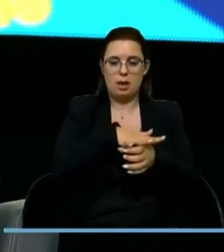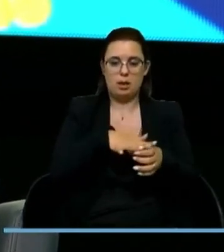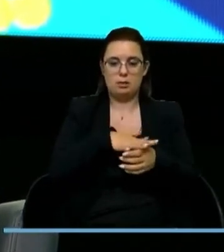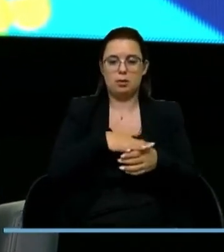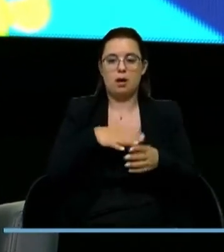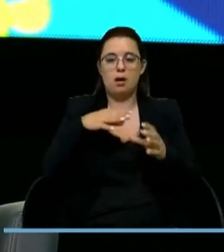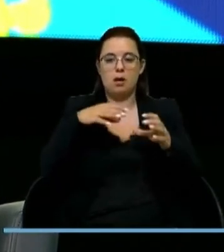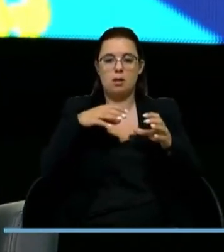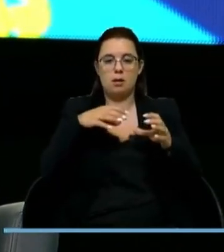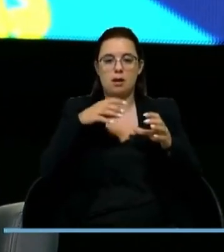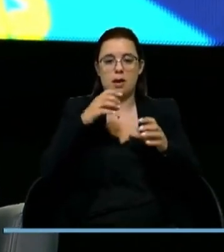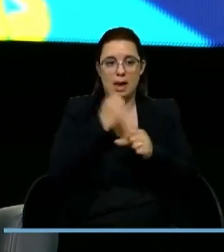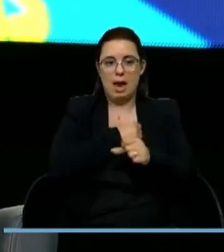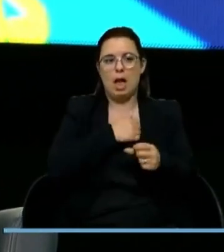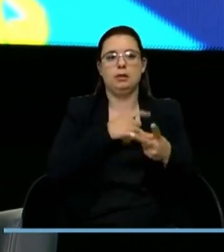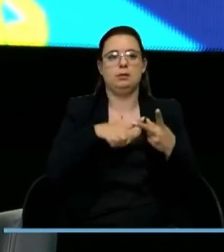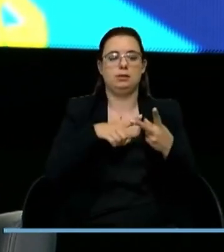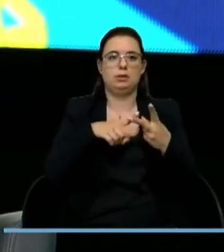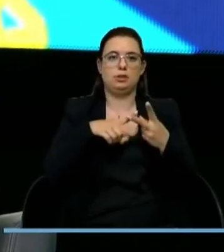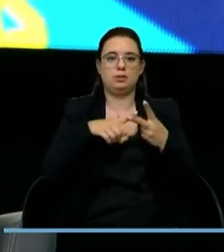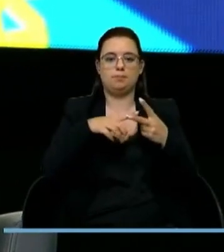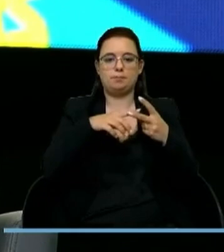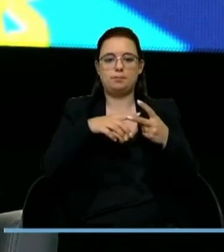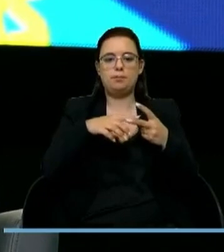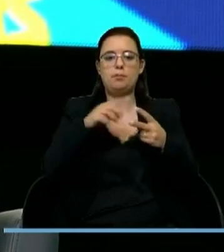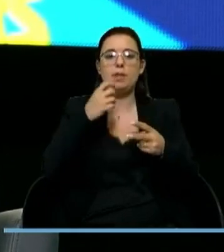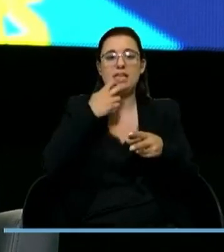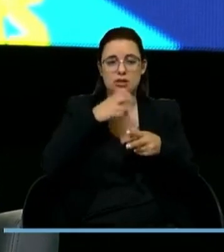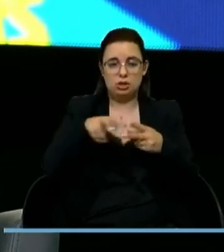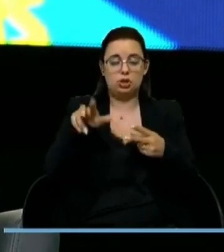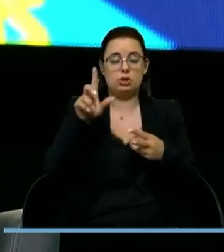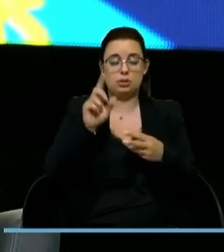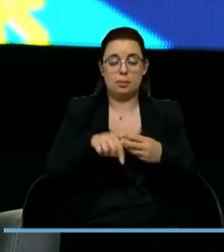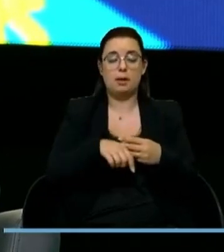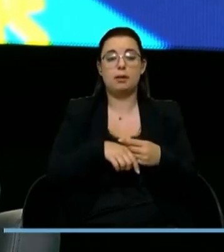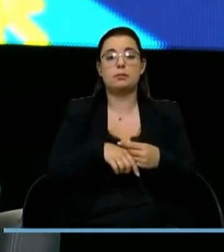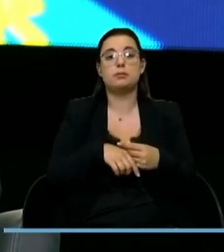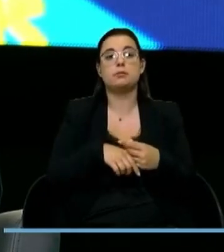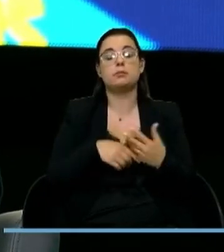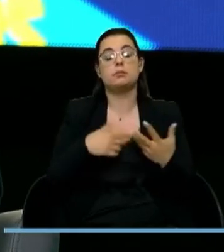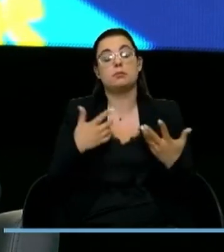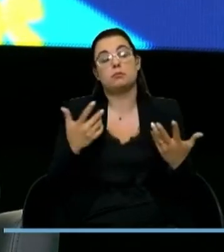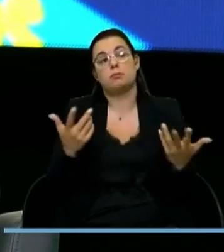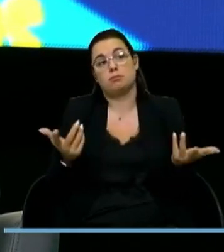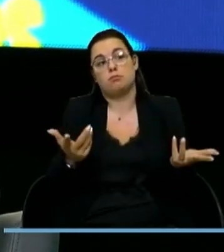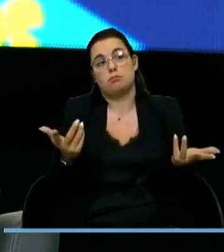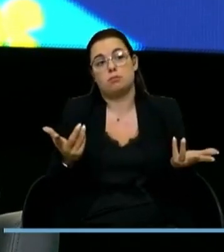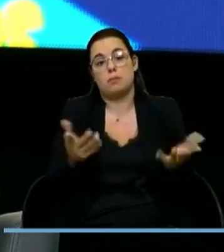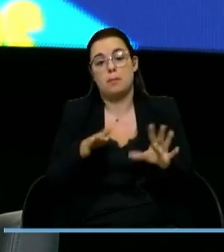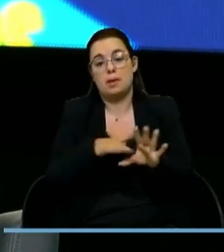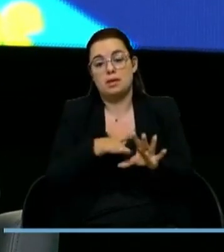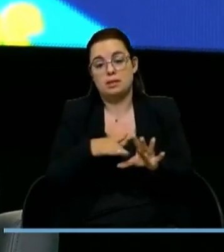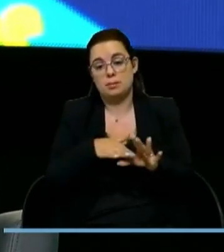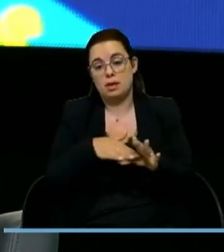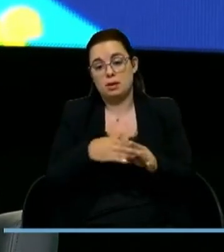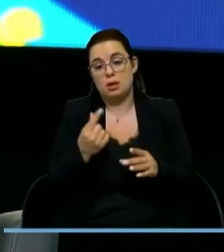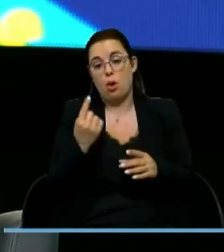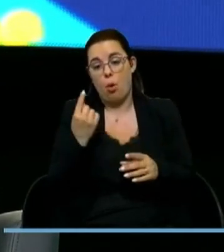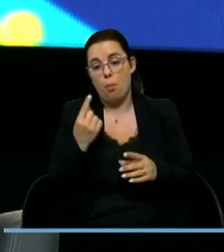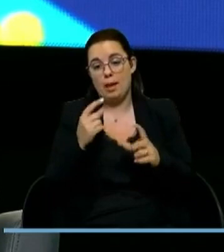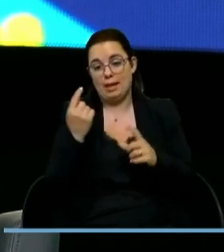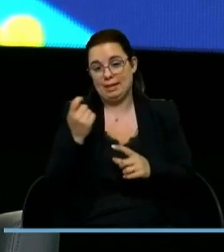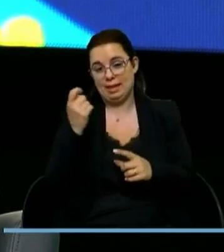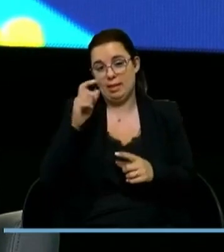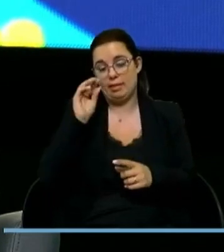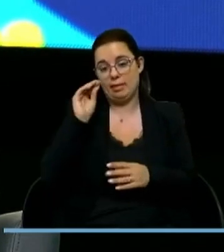real estate, o setor imobiliário e o setor das energias renováveis, têm como participante uma entidade financeira. A